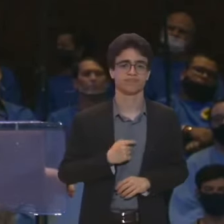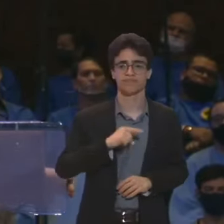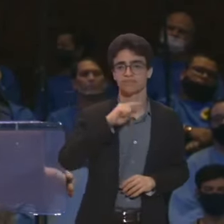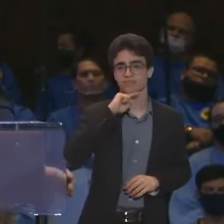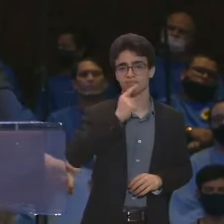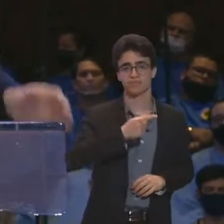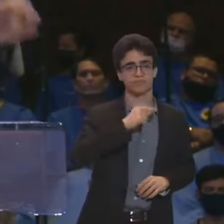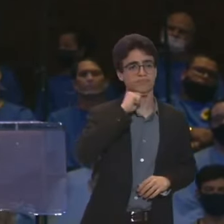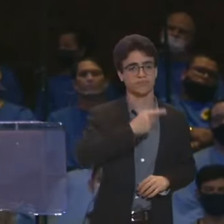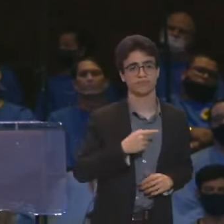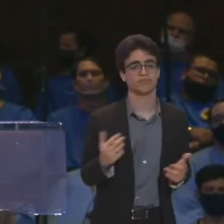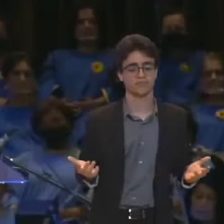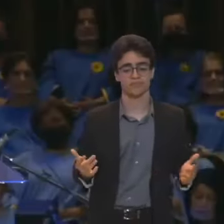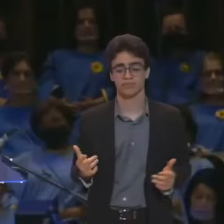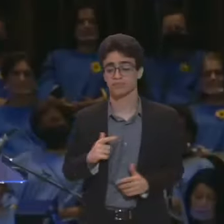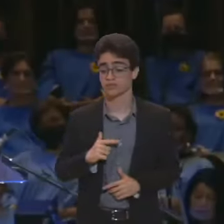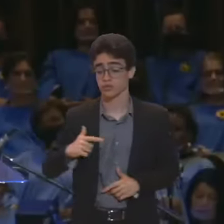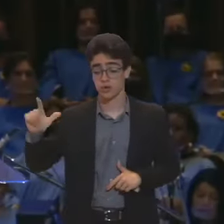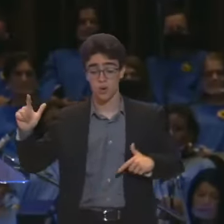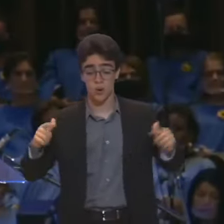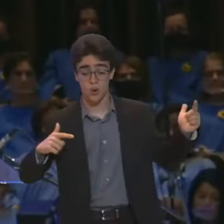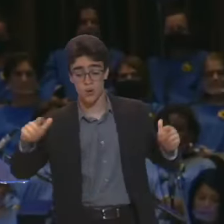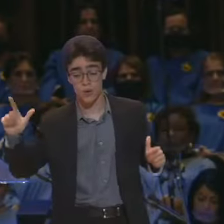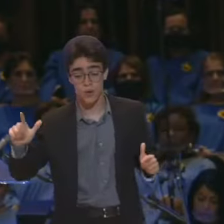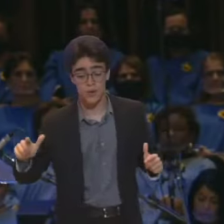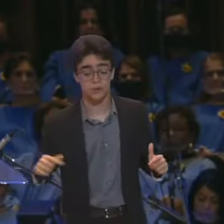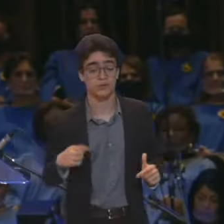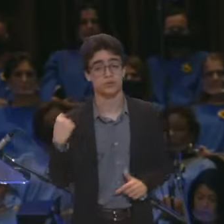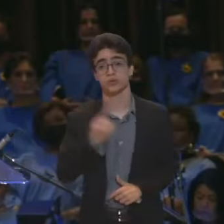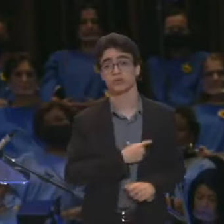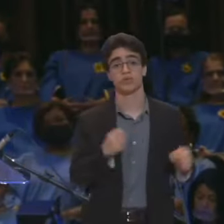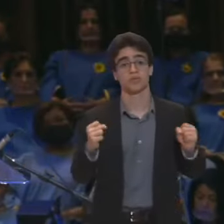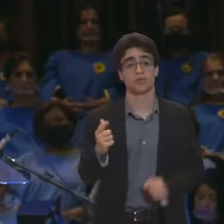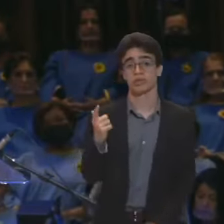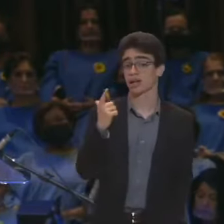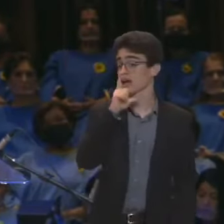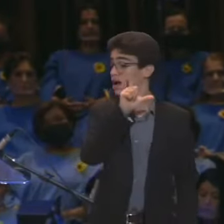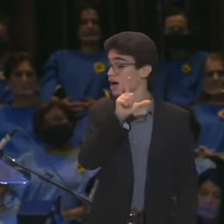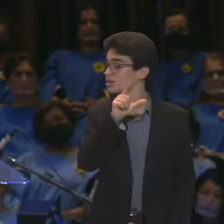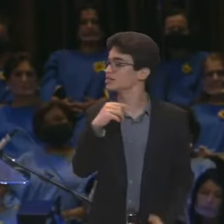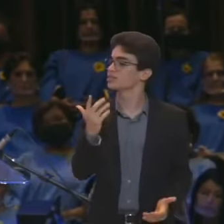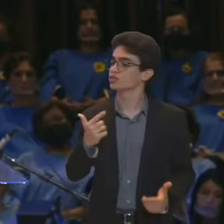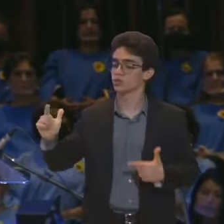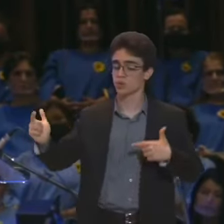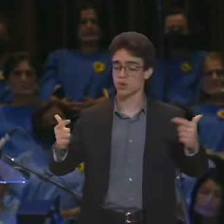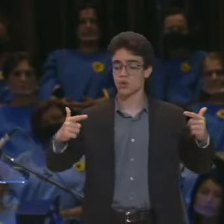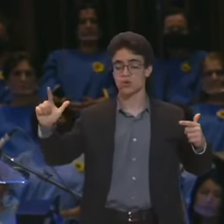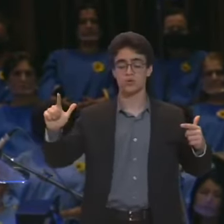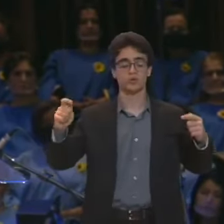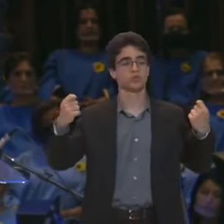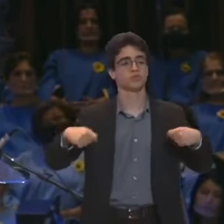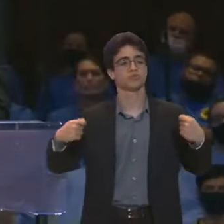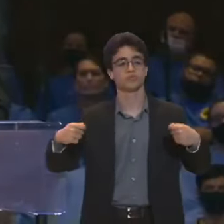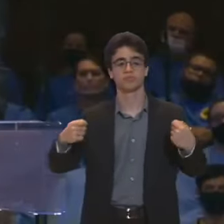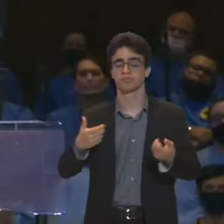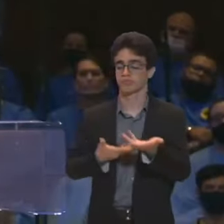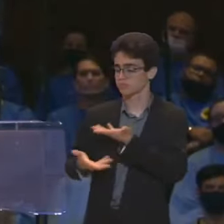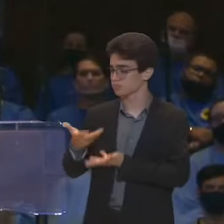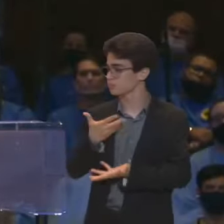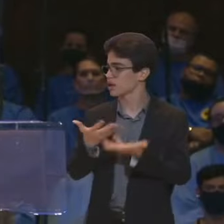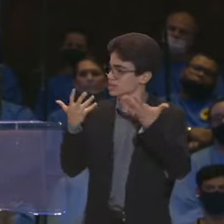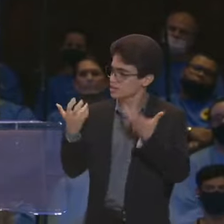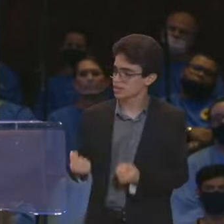em nada. E para que os outros... para que nós sejamos bem-sucedidos, os outros têm que nos aceitar, e